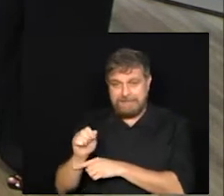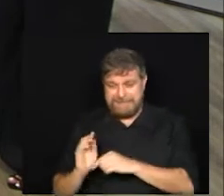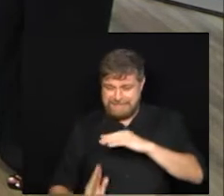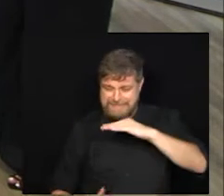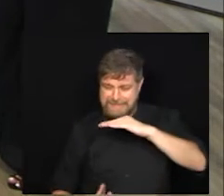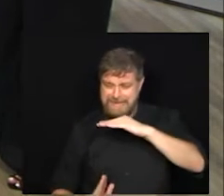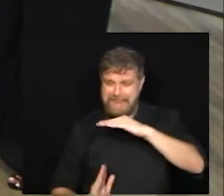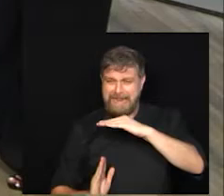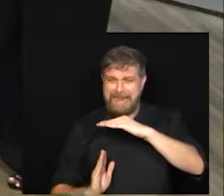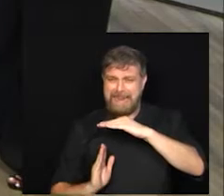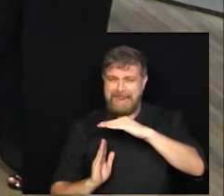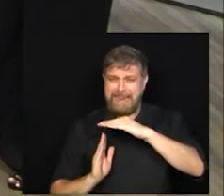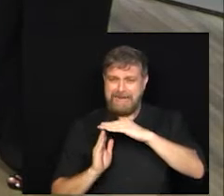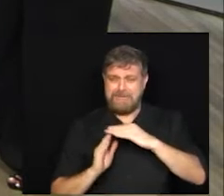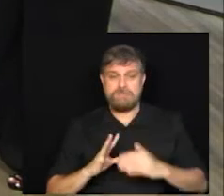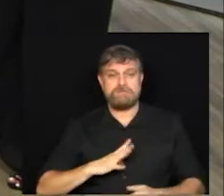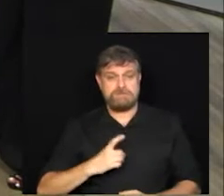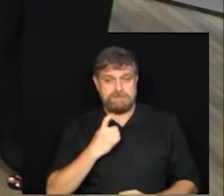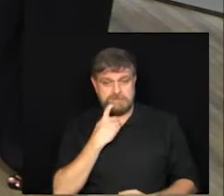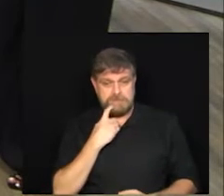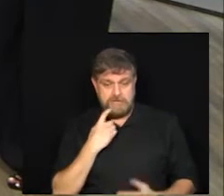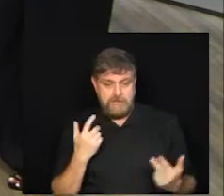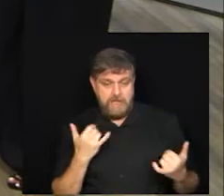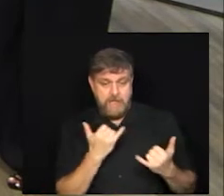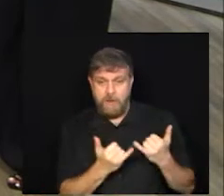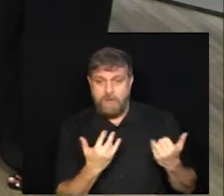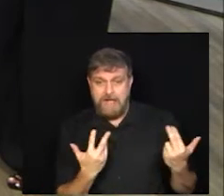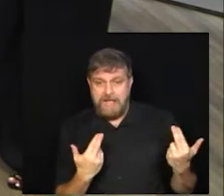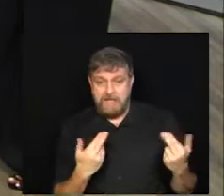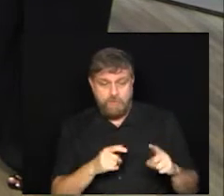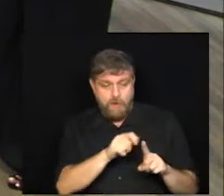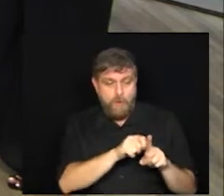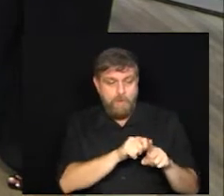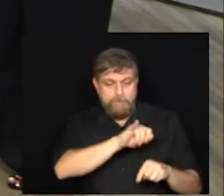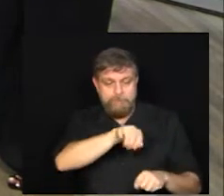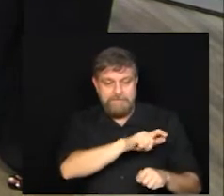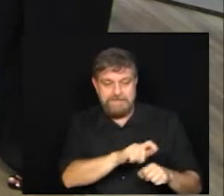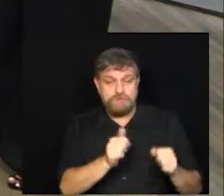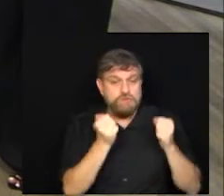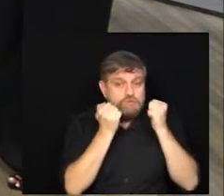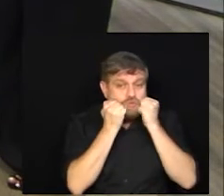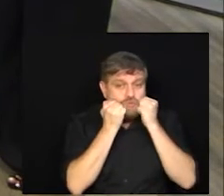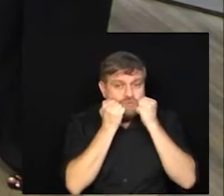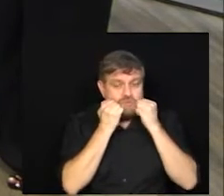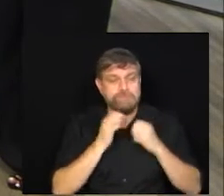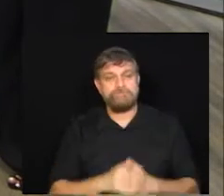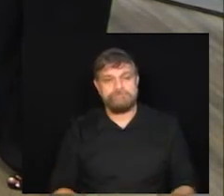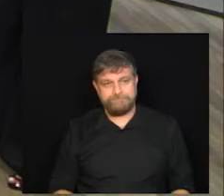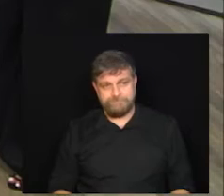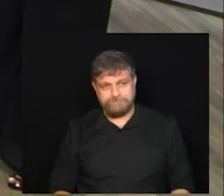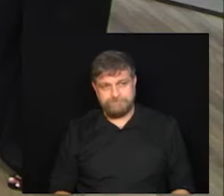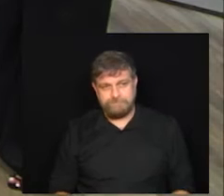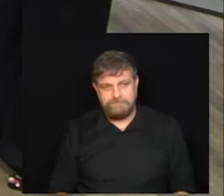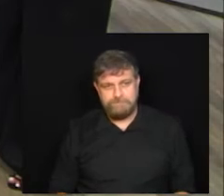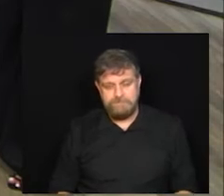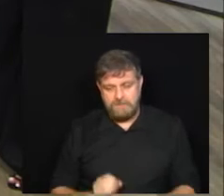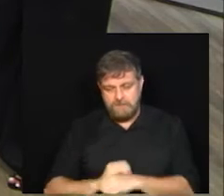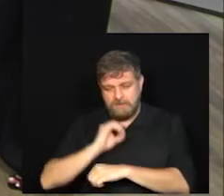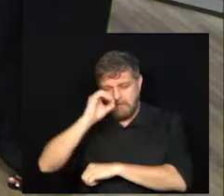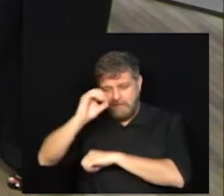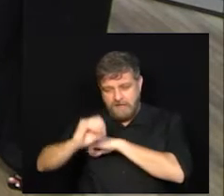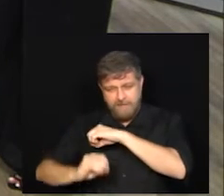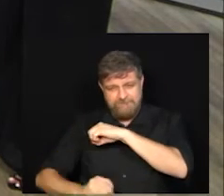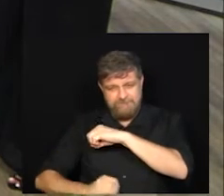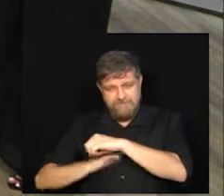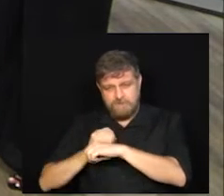cidade de Campinas, próximo ao que nós vivemos no mês de julho. Nas últimas 24 horas, os